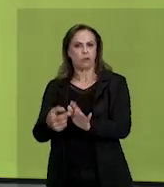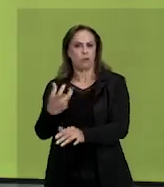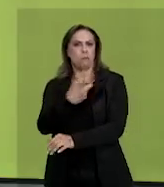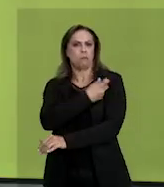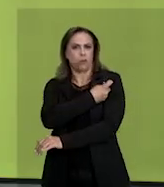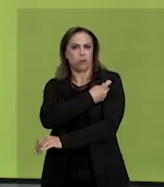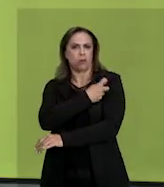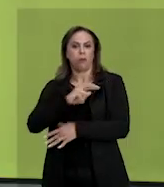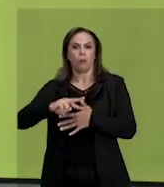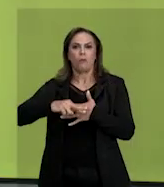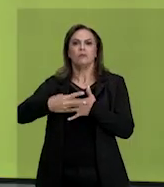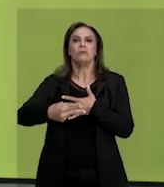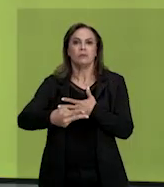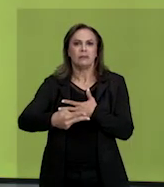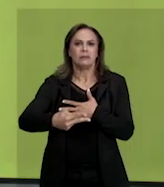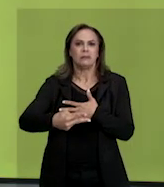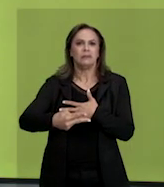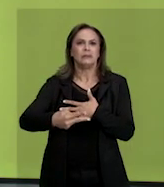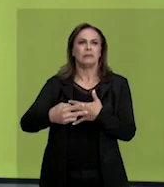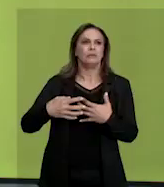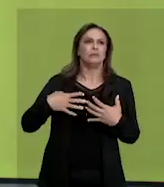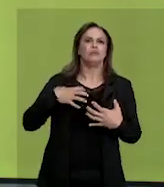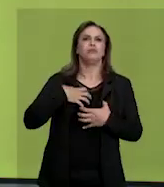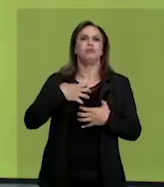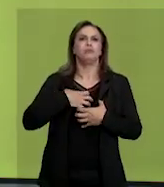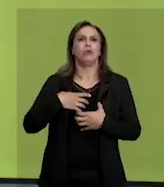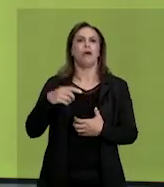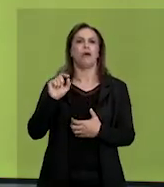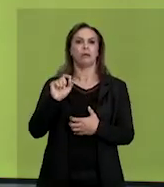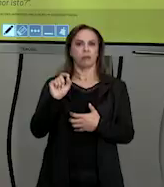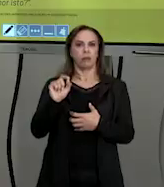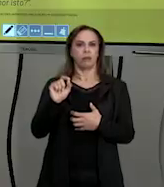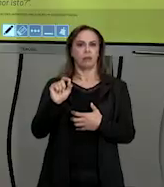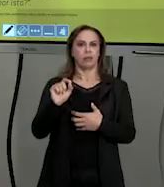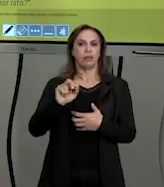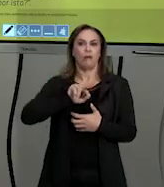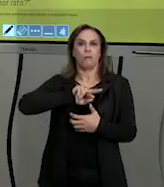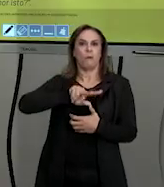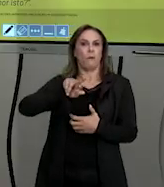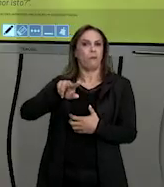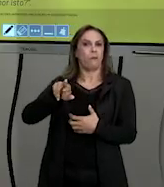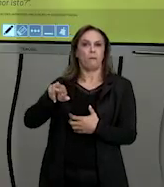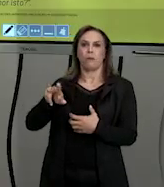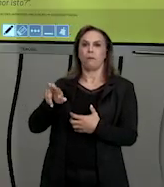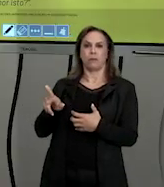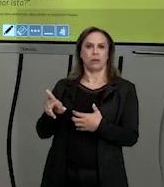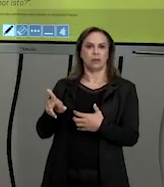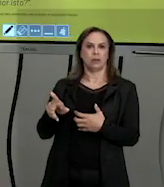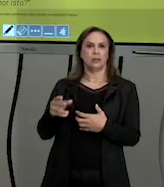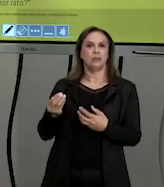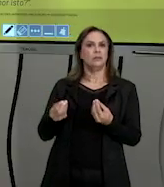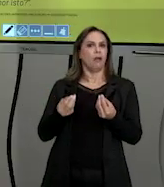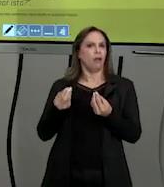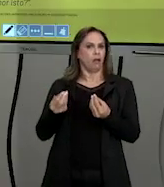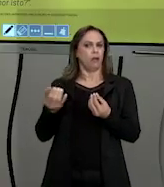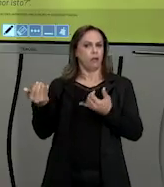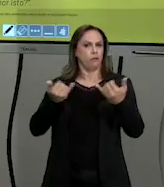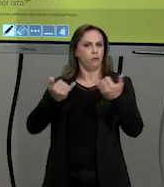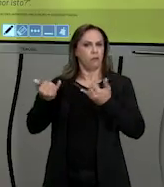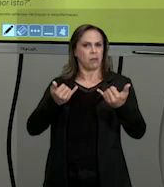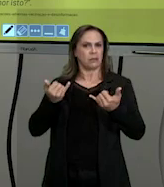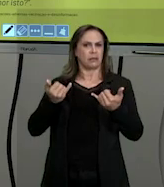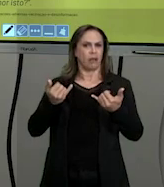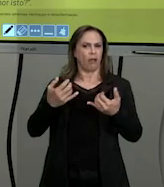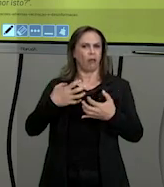leves, ou seja, a maneira como as informações é apresentada para as pessoas é muito